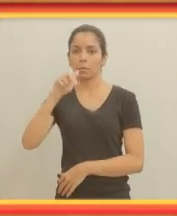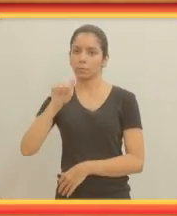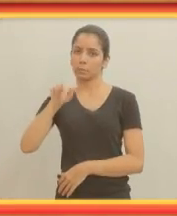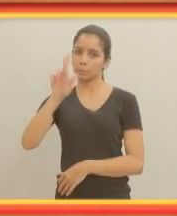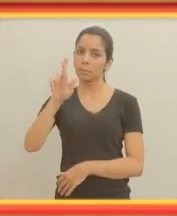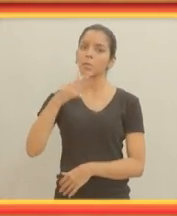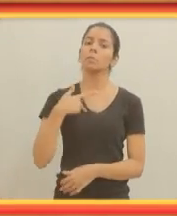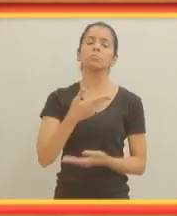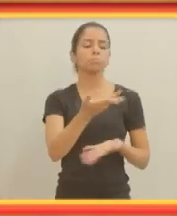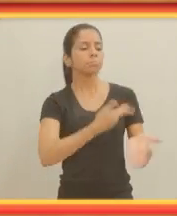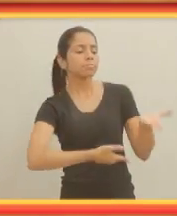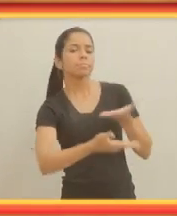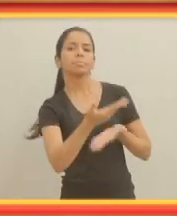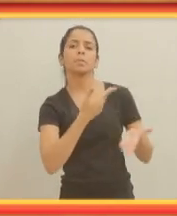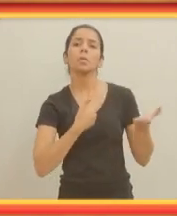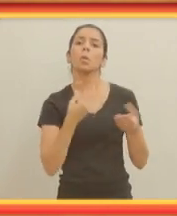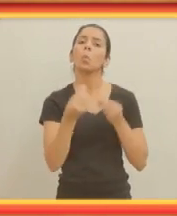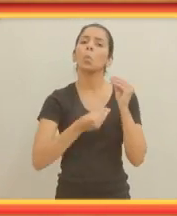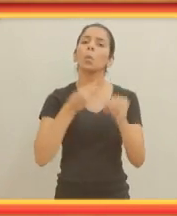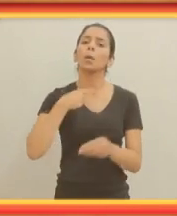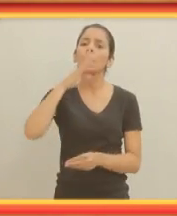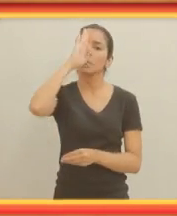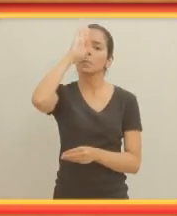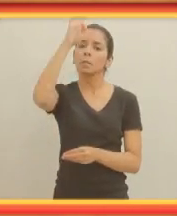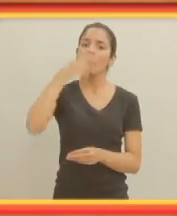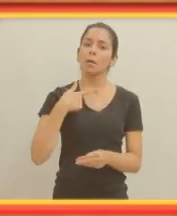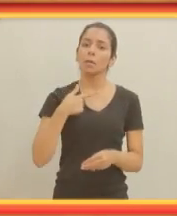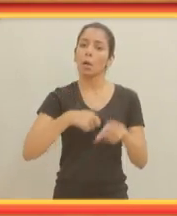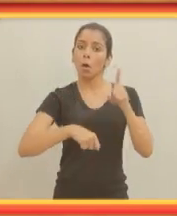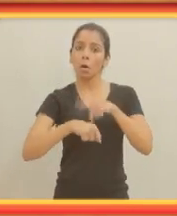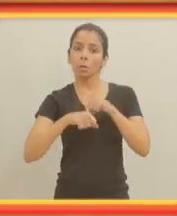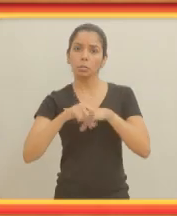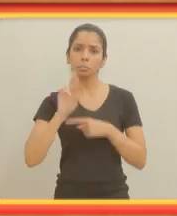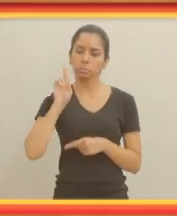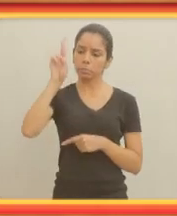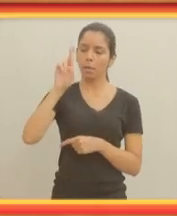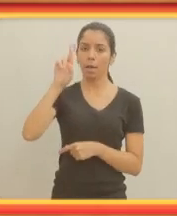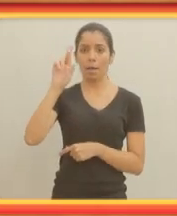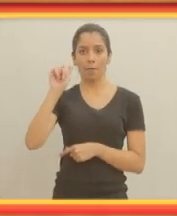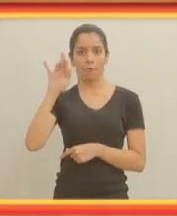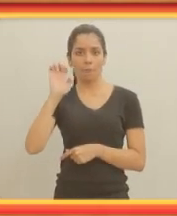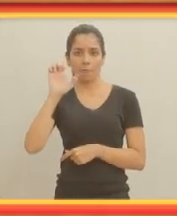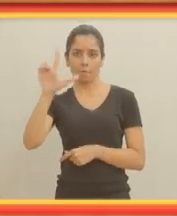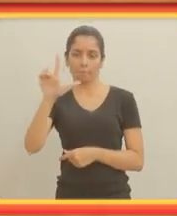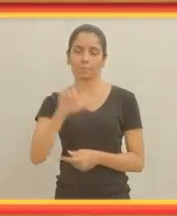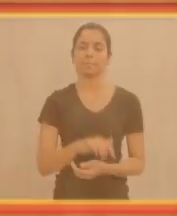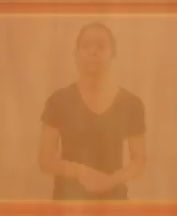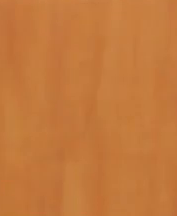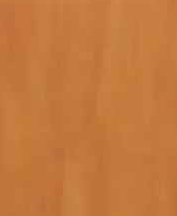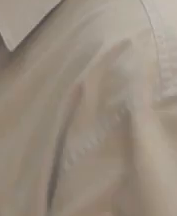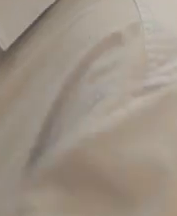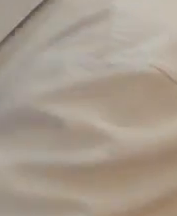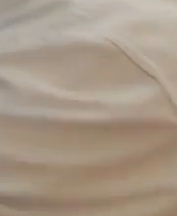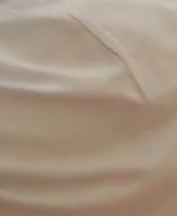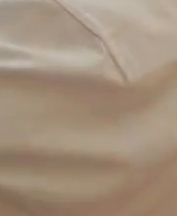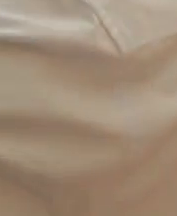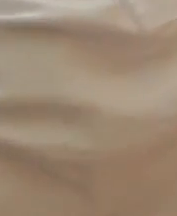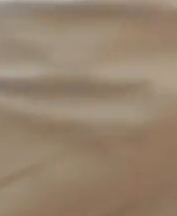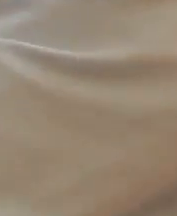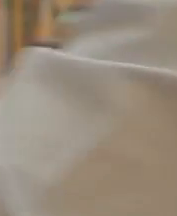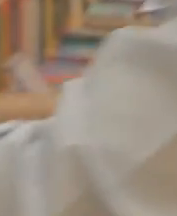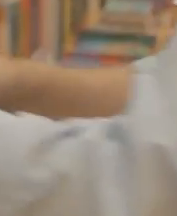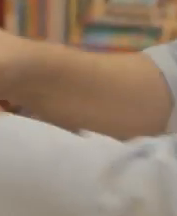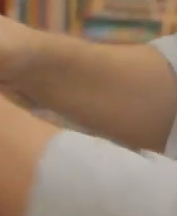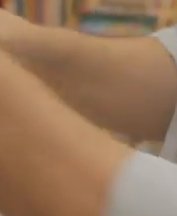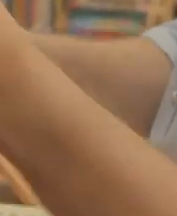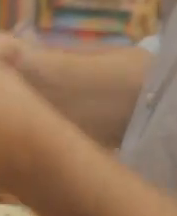Góes compartilha com a gente os princípios que o nortearam na hora de dirigir Rafael Canedo. Moacir de